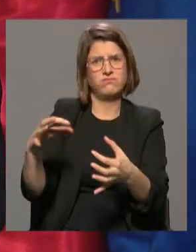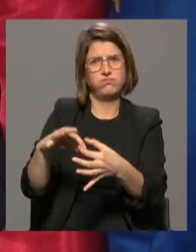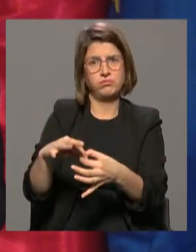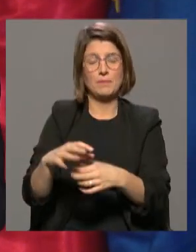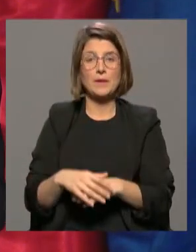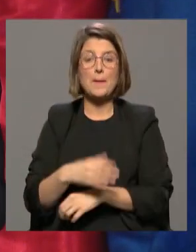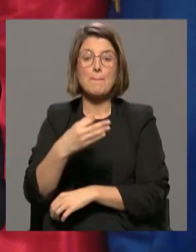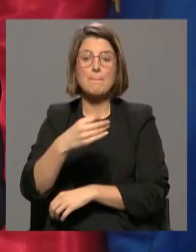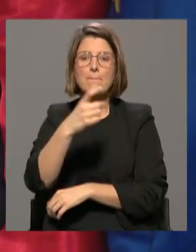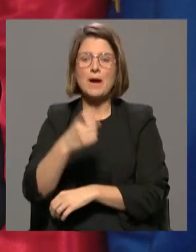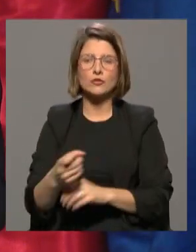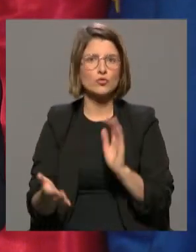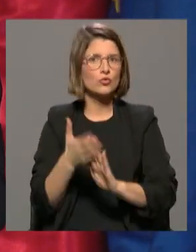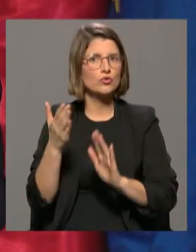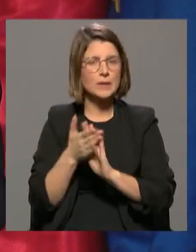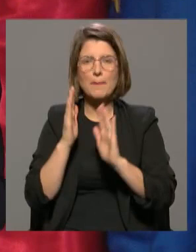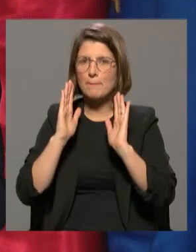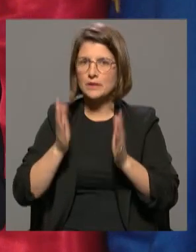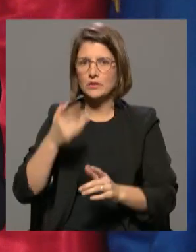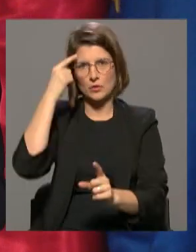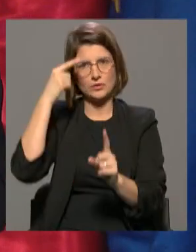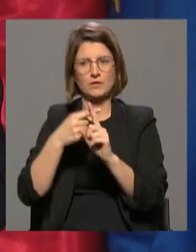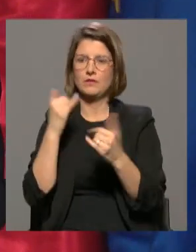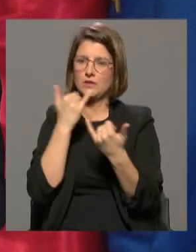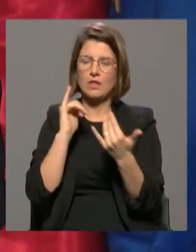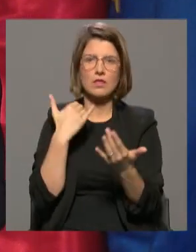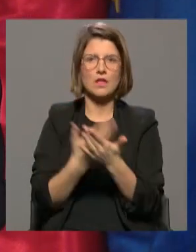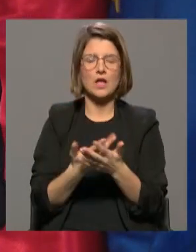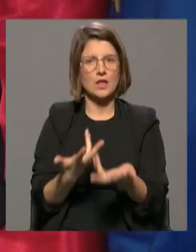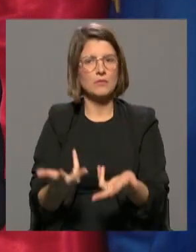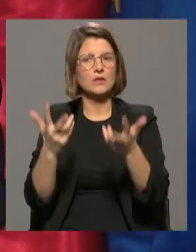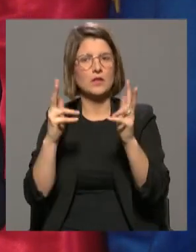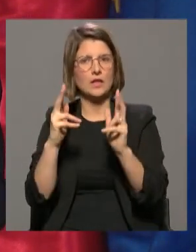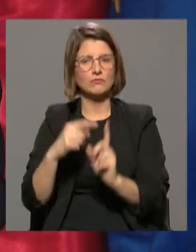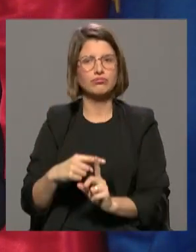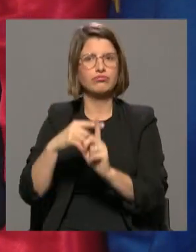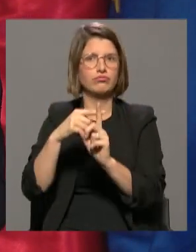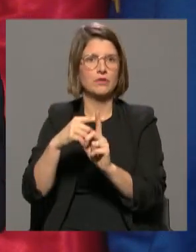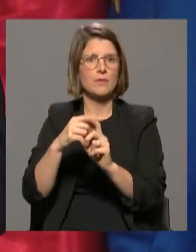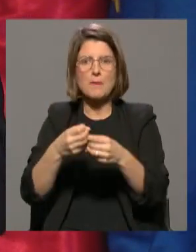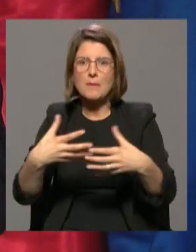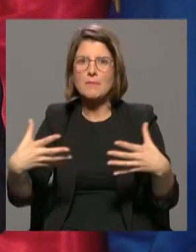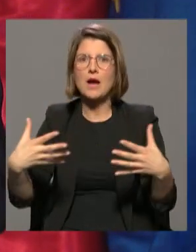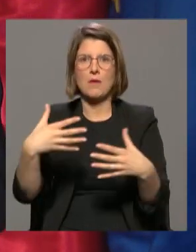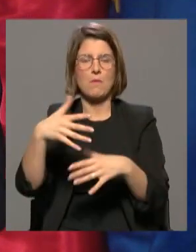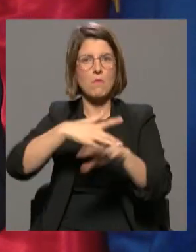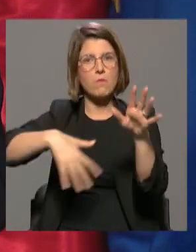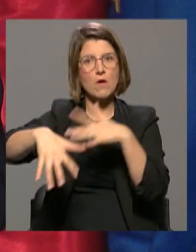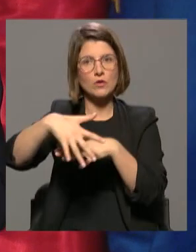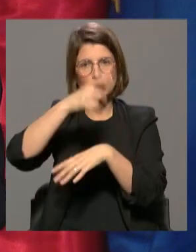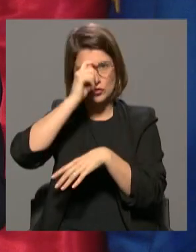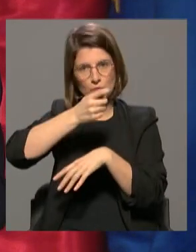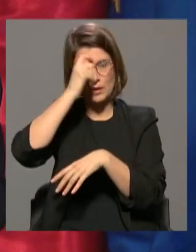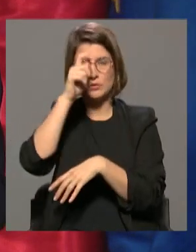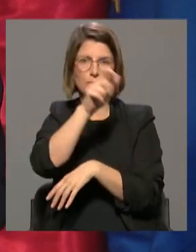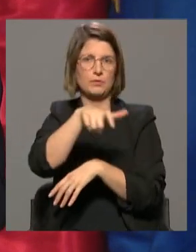é necessário urgente como garante felicidade liberdade e prosperidade dos povos no respeito pela dignidade